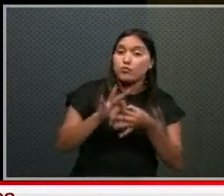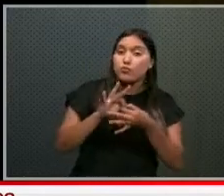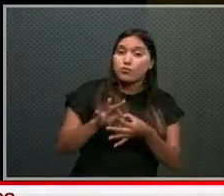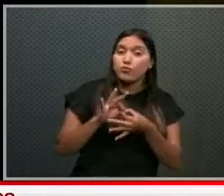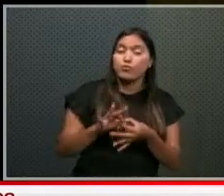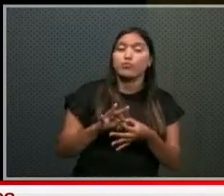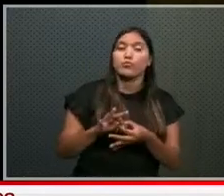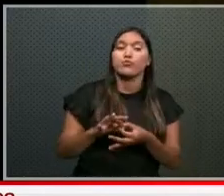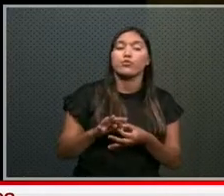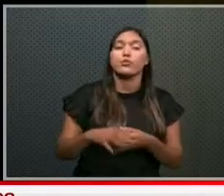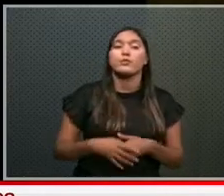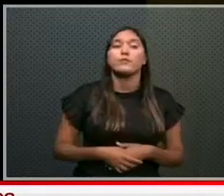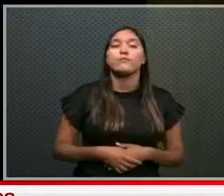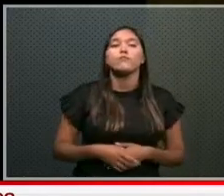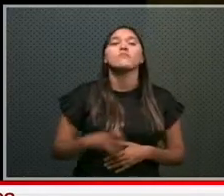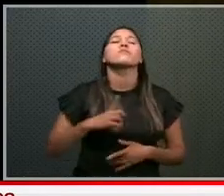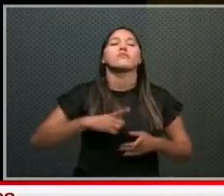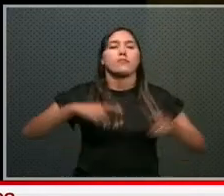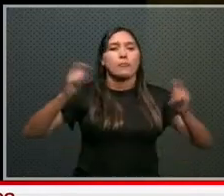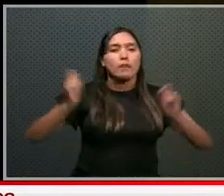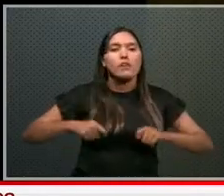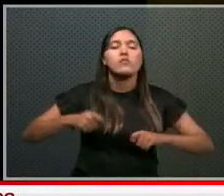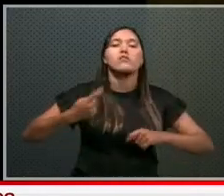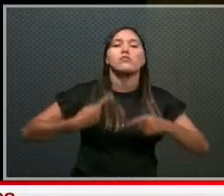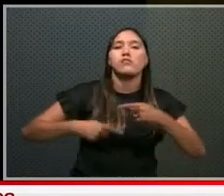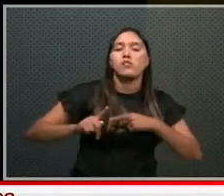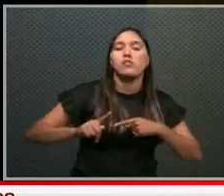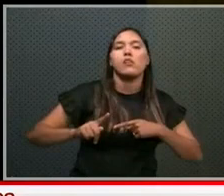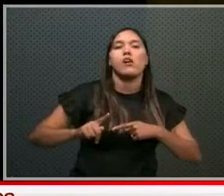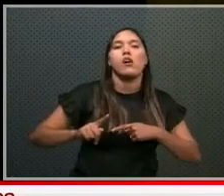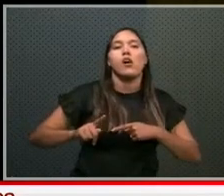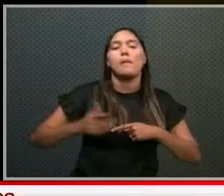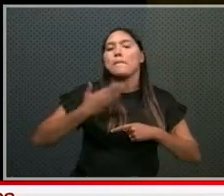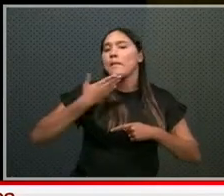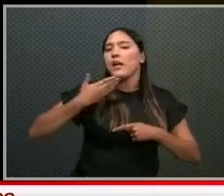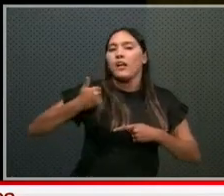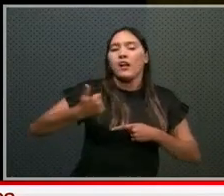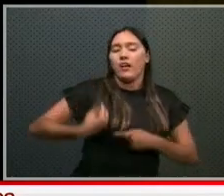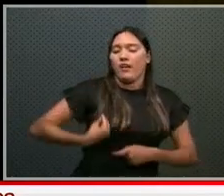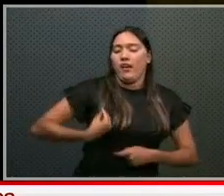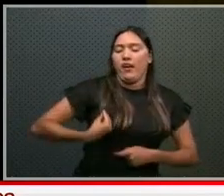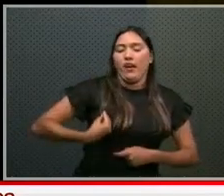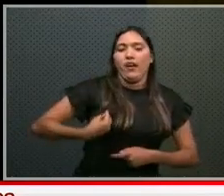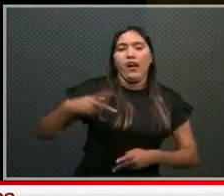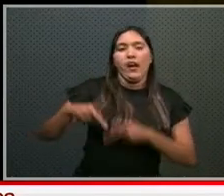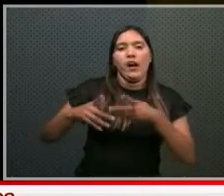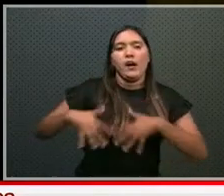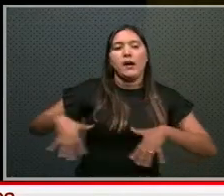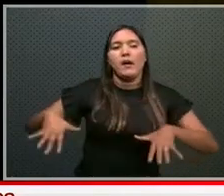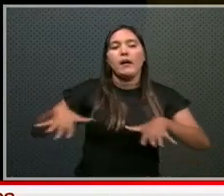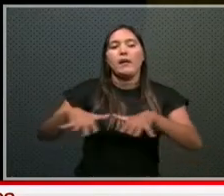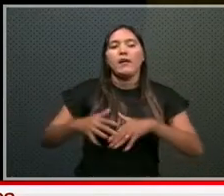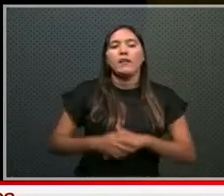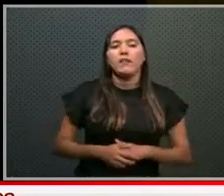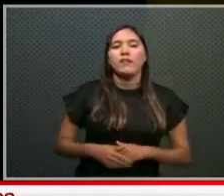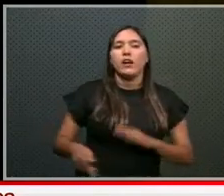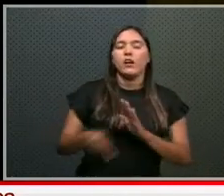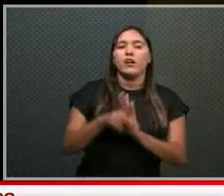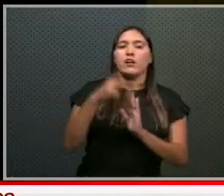grandes potencialidades possibilidades de melhorar as condições de vida das nossas populações